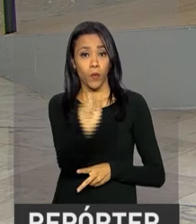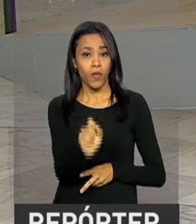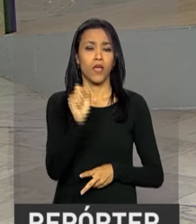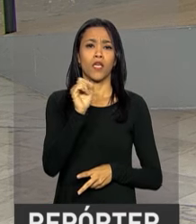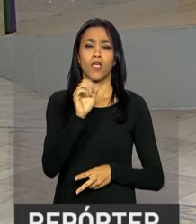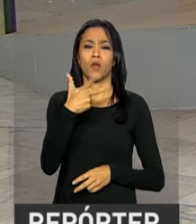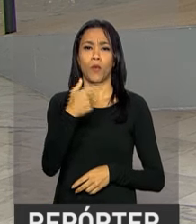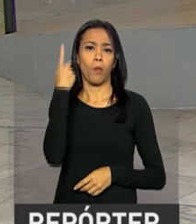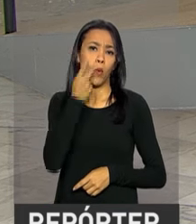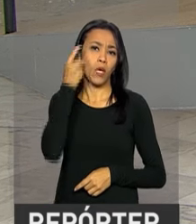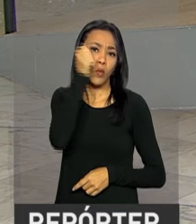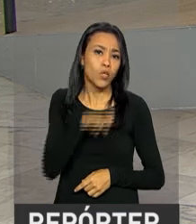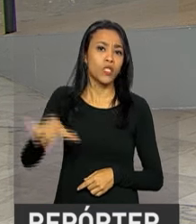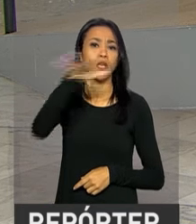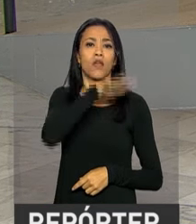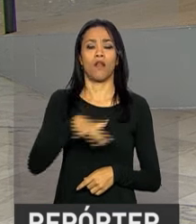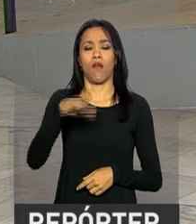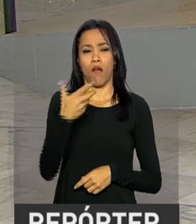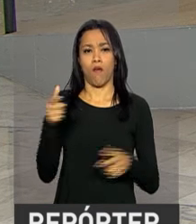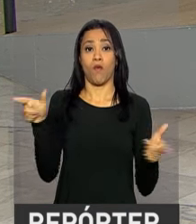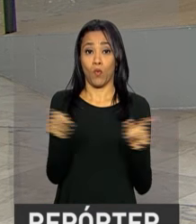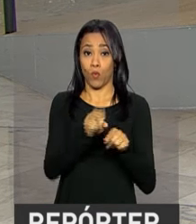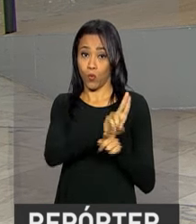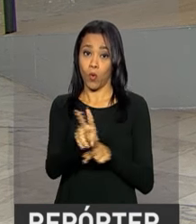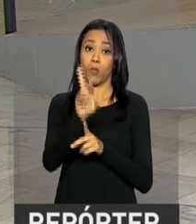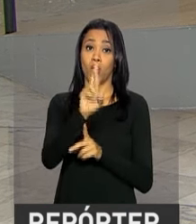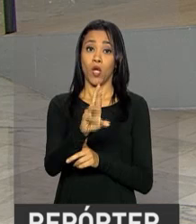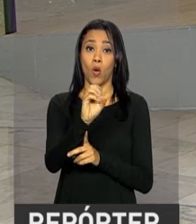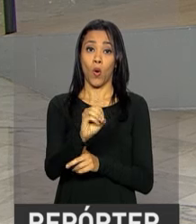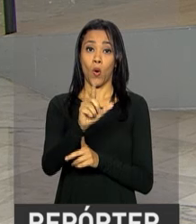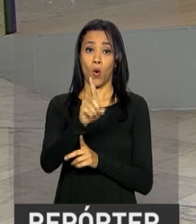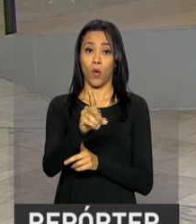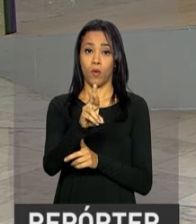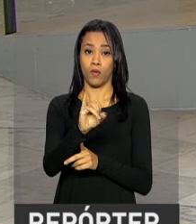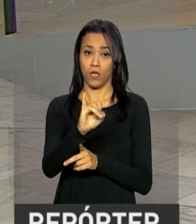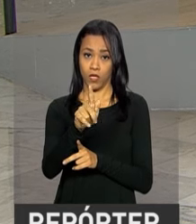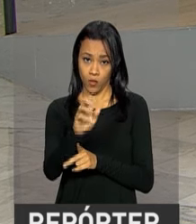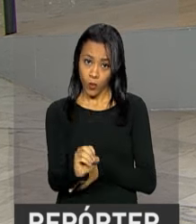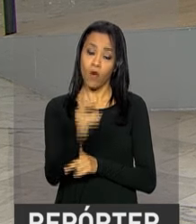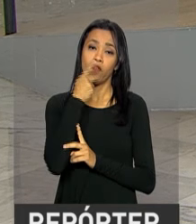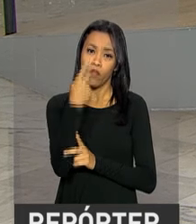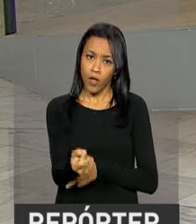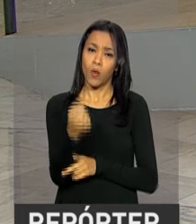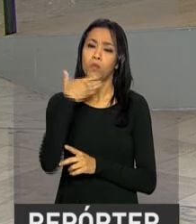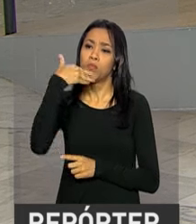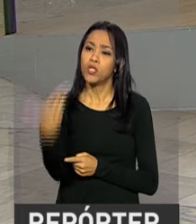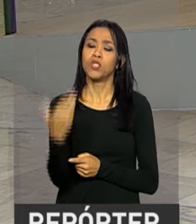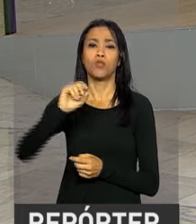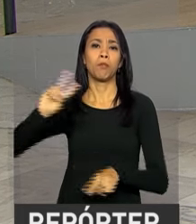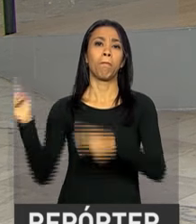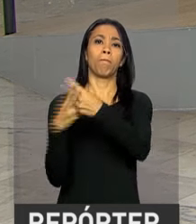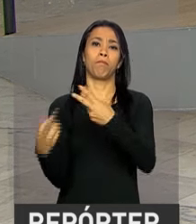Procurador Geral da República Rodrigo janou cumpriu o papel dele em referência aos pedidos de prisão de integrantes do